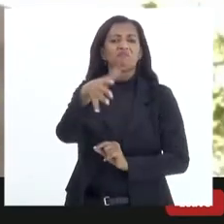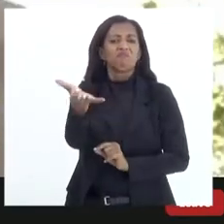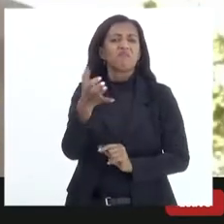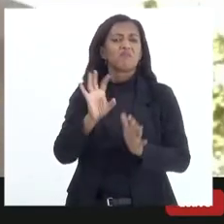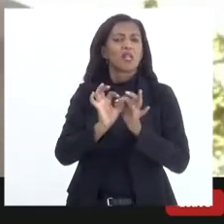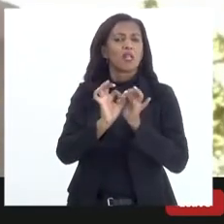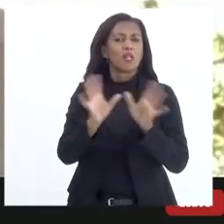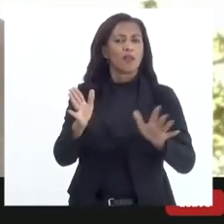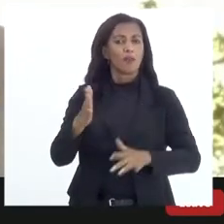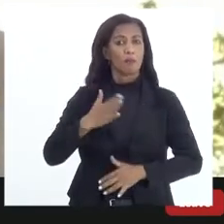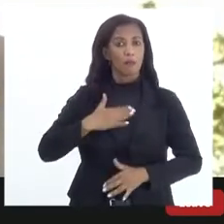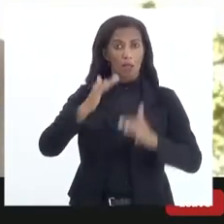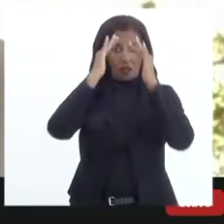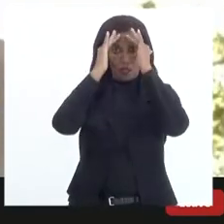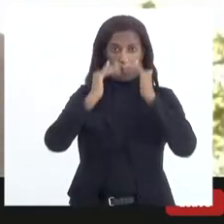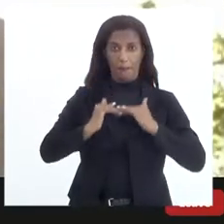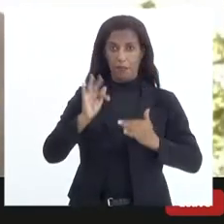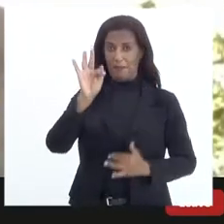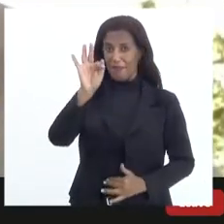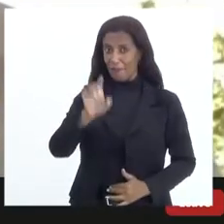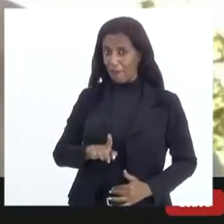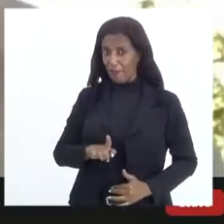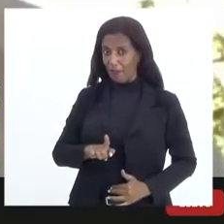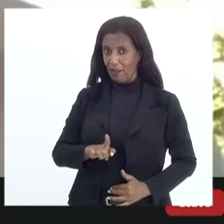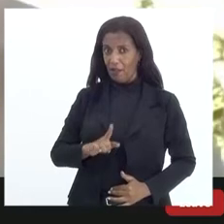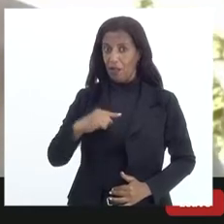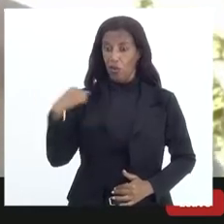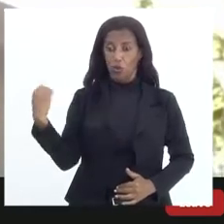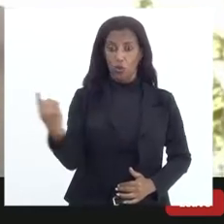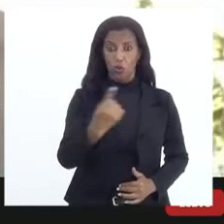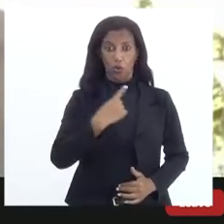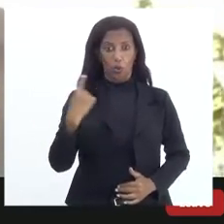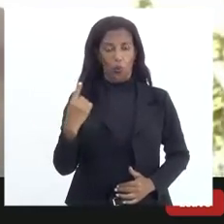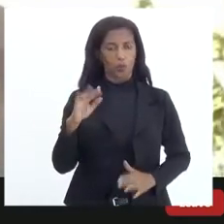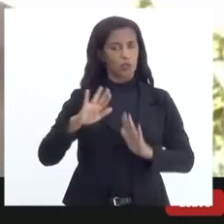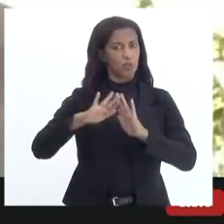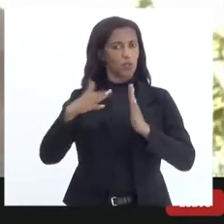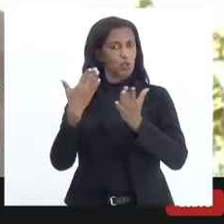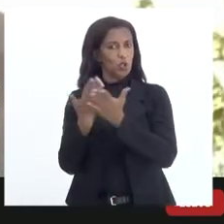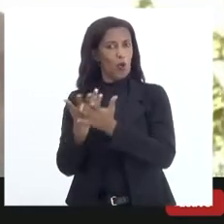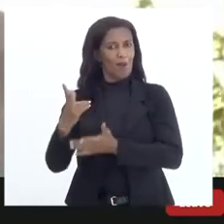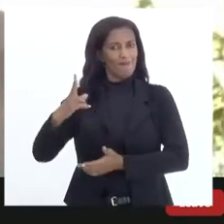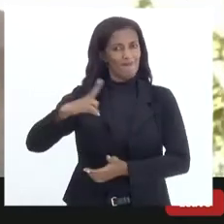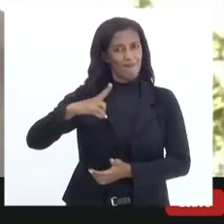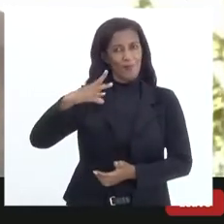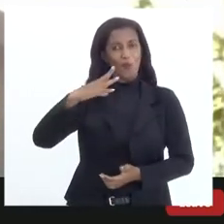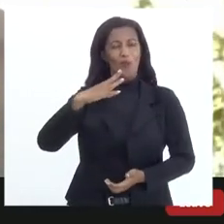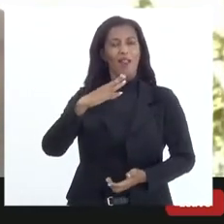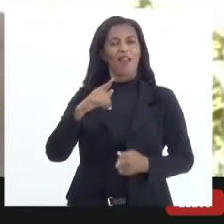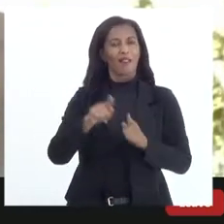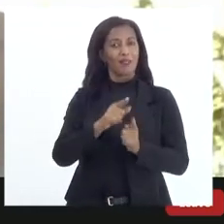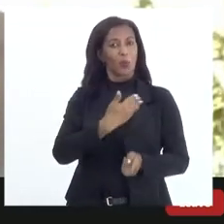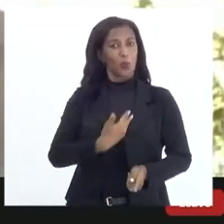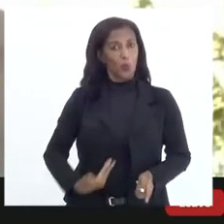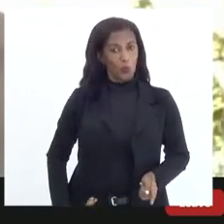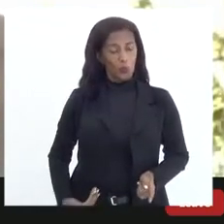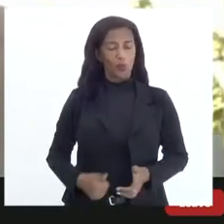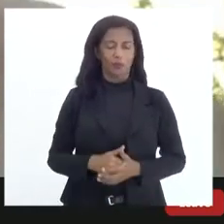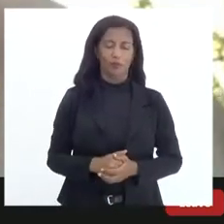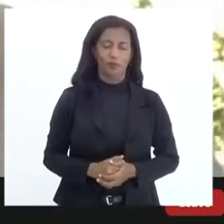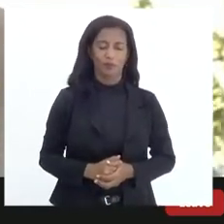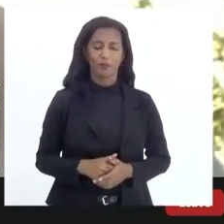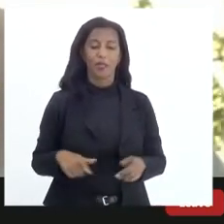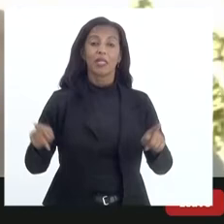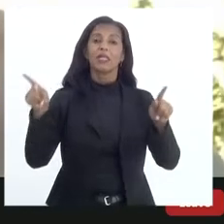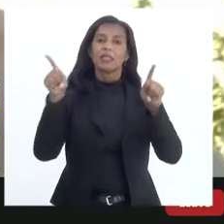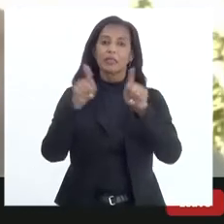em todas as escolas públicas e privadas. Teoricamente, devia estar implantado. É lei também. Né? Da